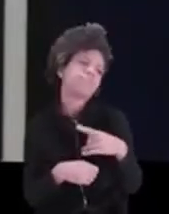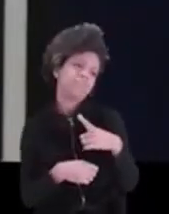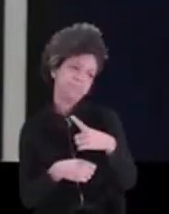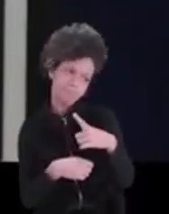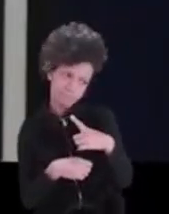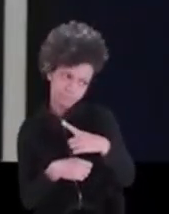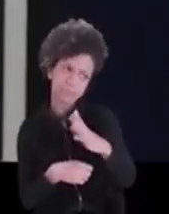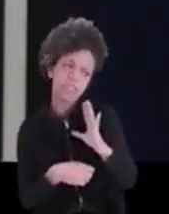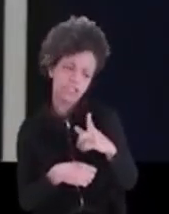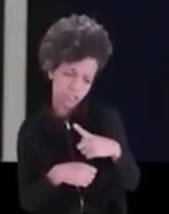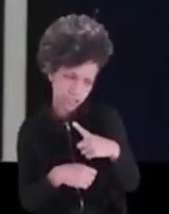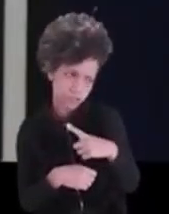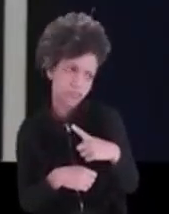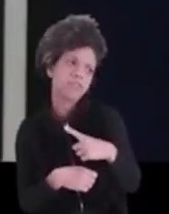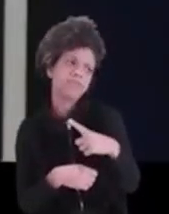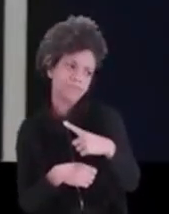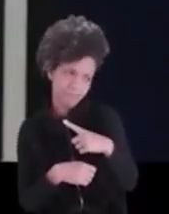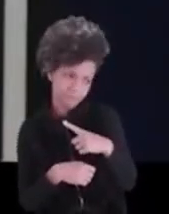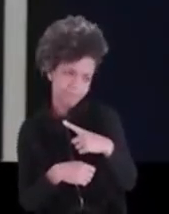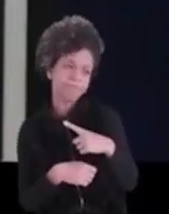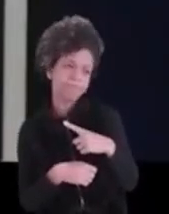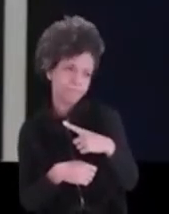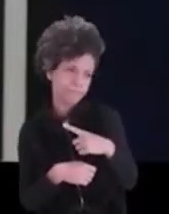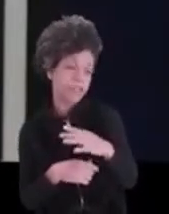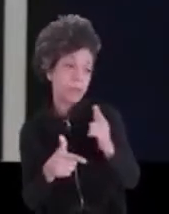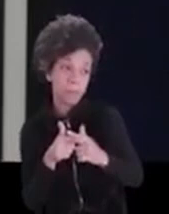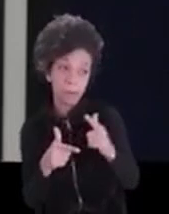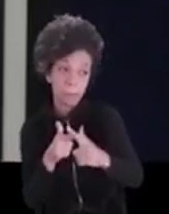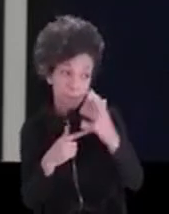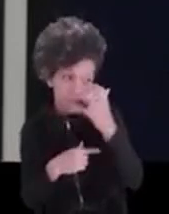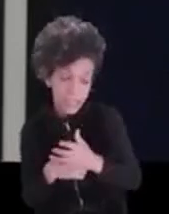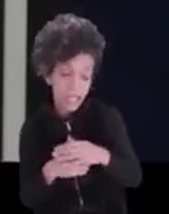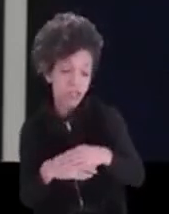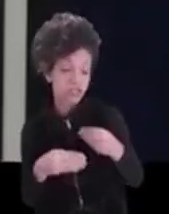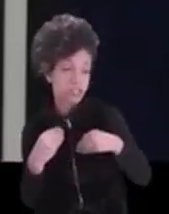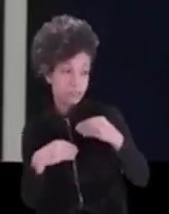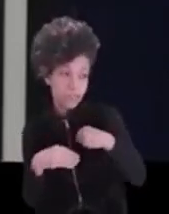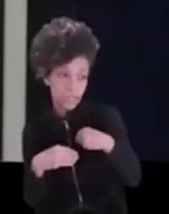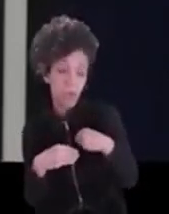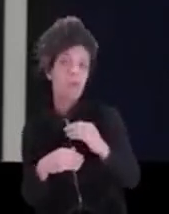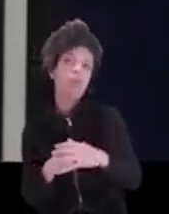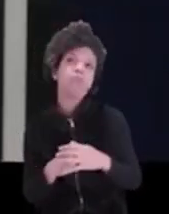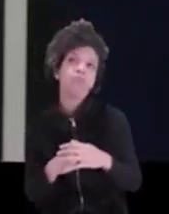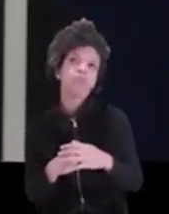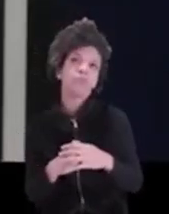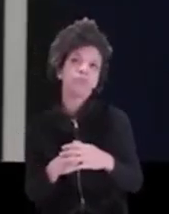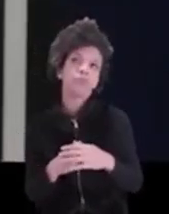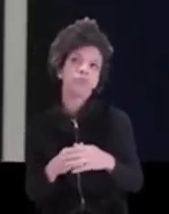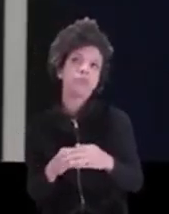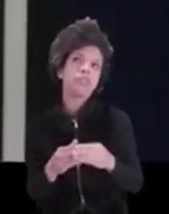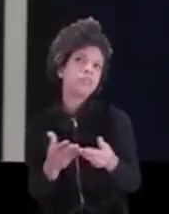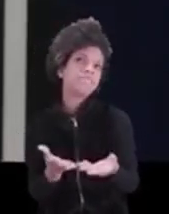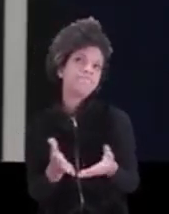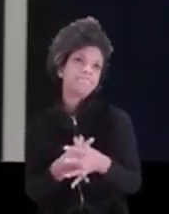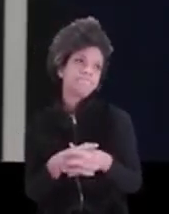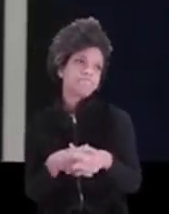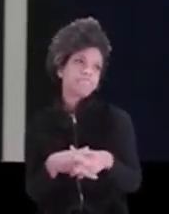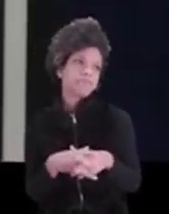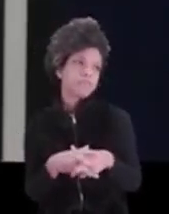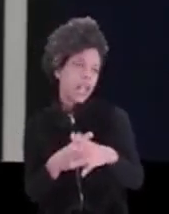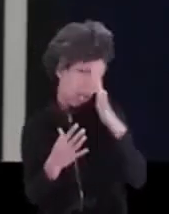até enca tem já tive lá tive lá tive problemas sérios de depressão e tudo entendeu e